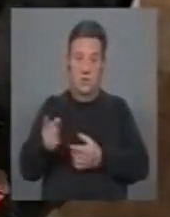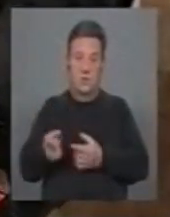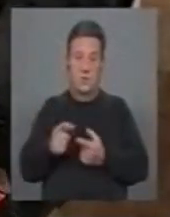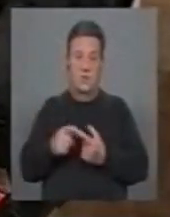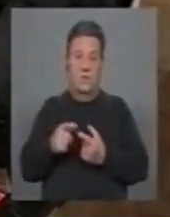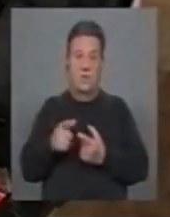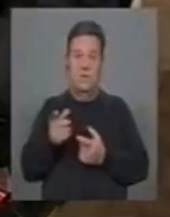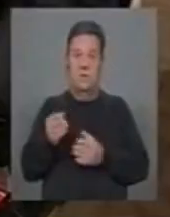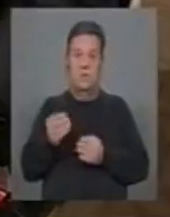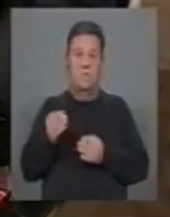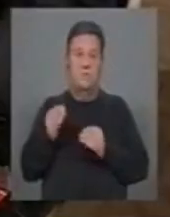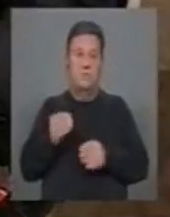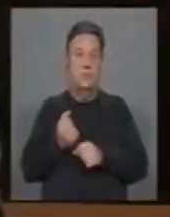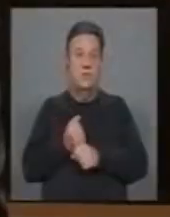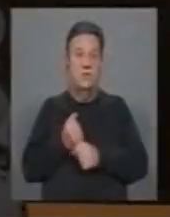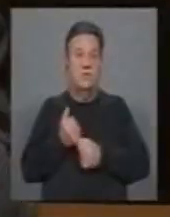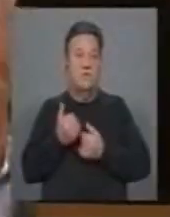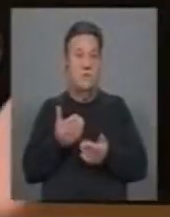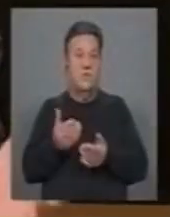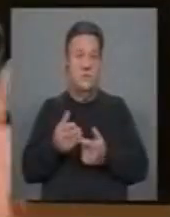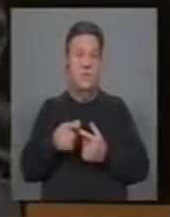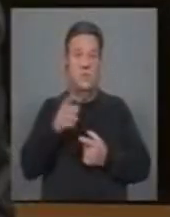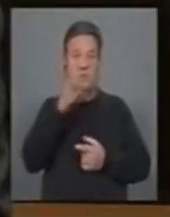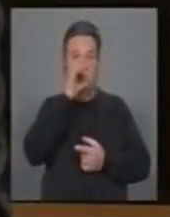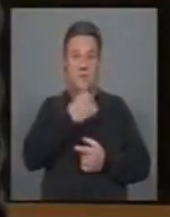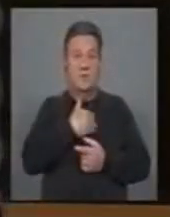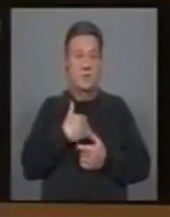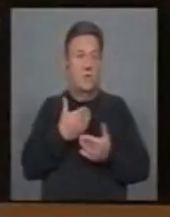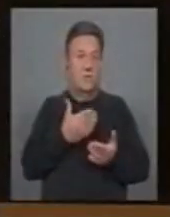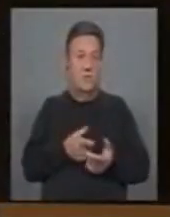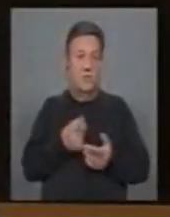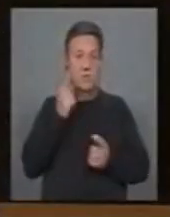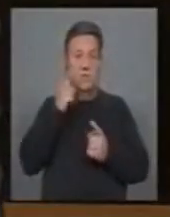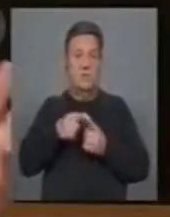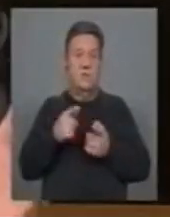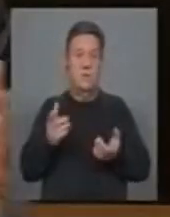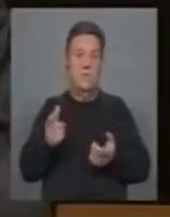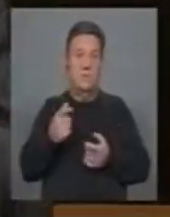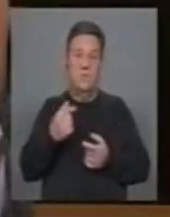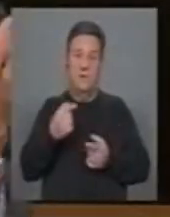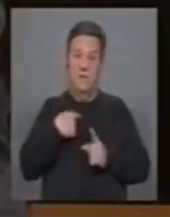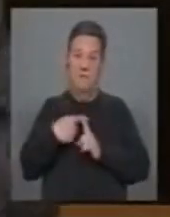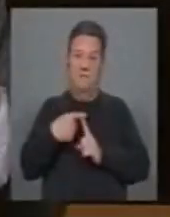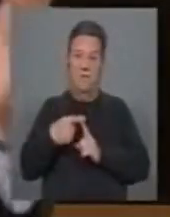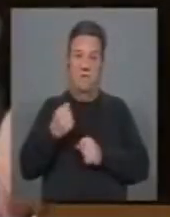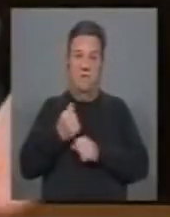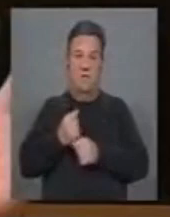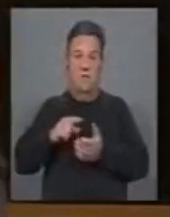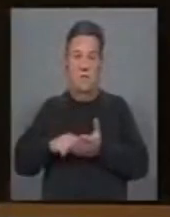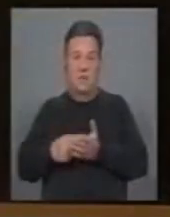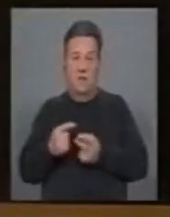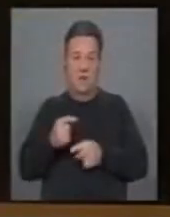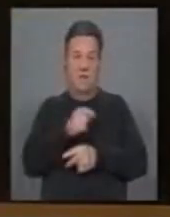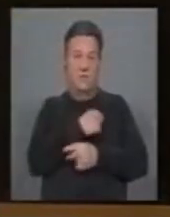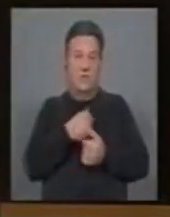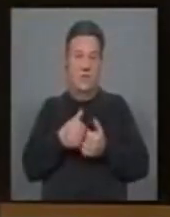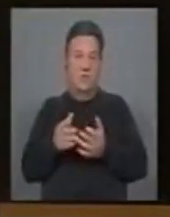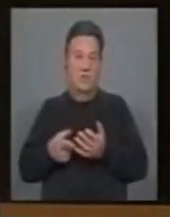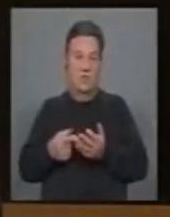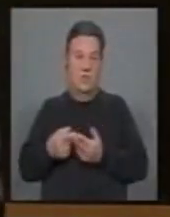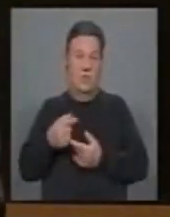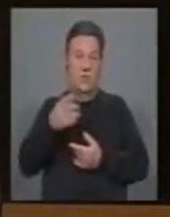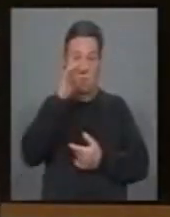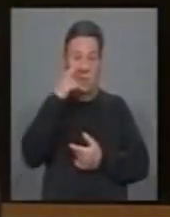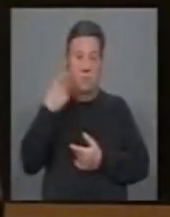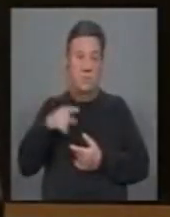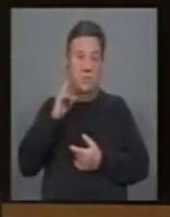de na colocar tentar o serviço tanto do Ministério da Saúde tanto no sentido de sermos eficaz na testagem da vacinação que o que o verbo